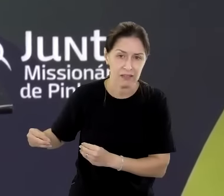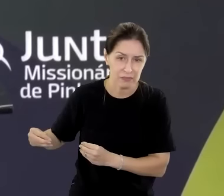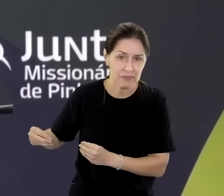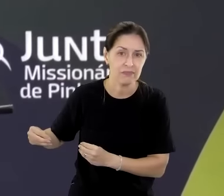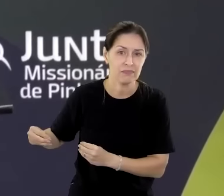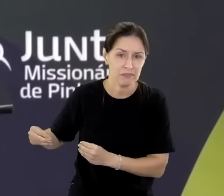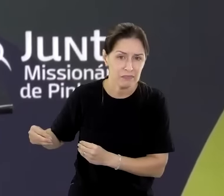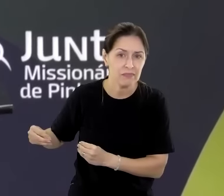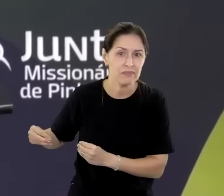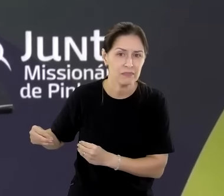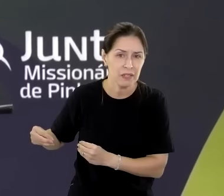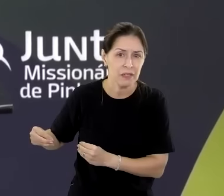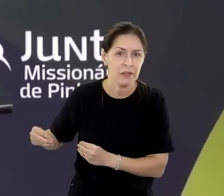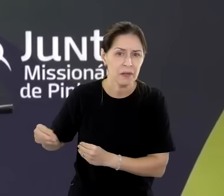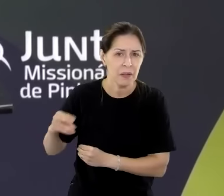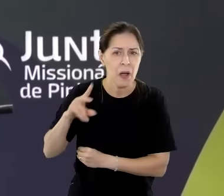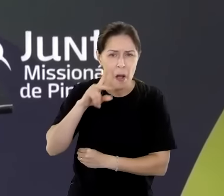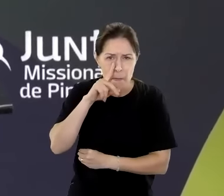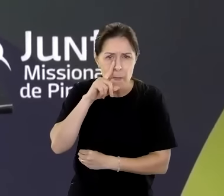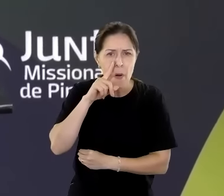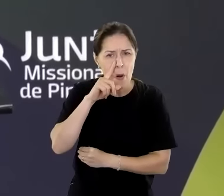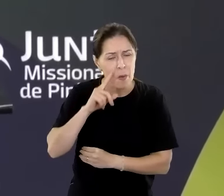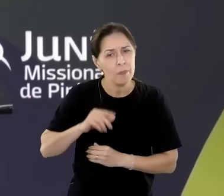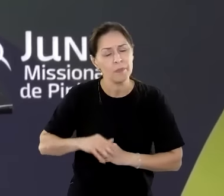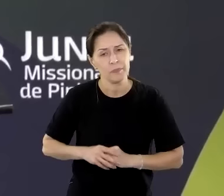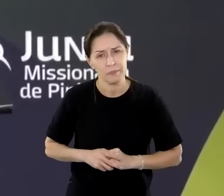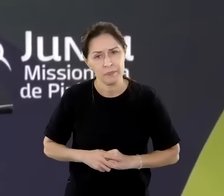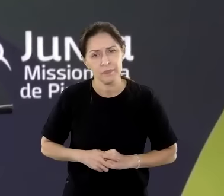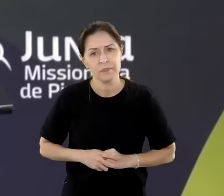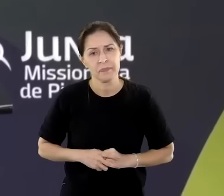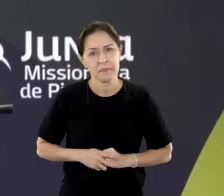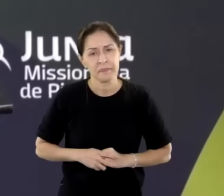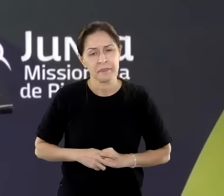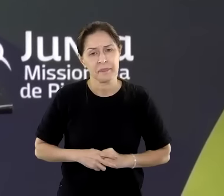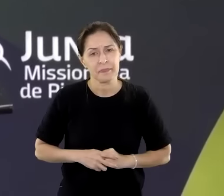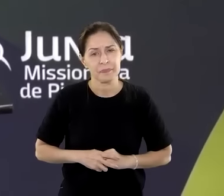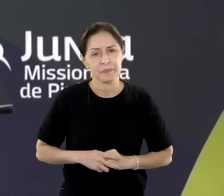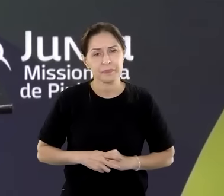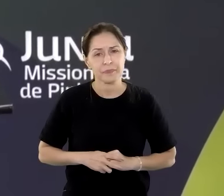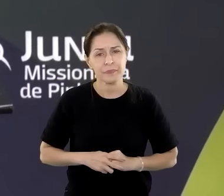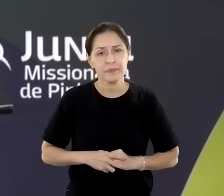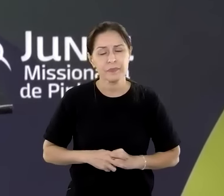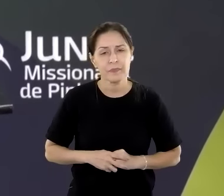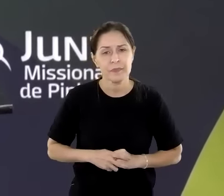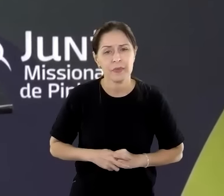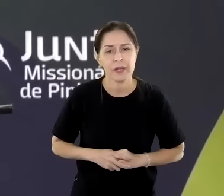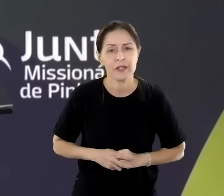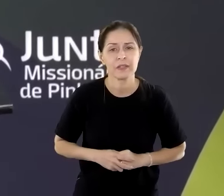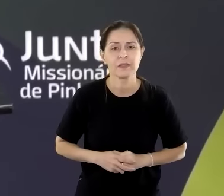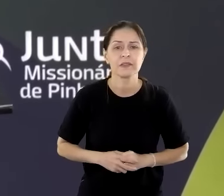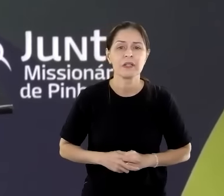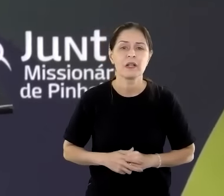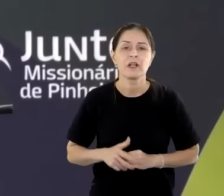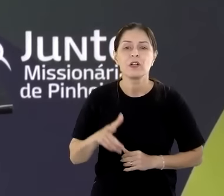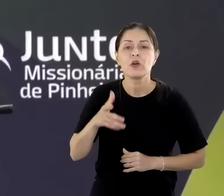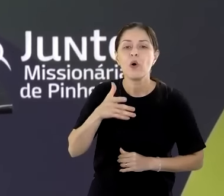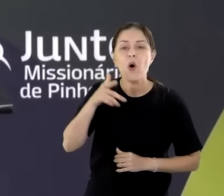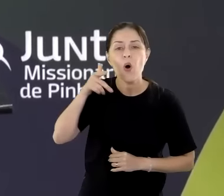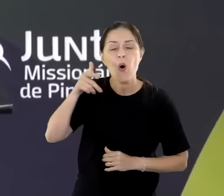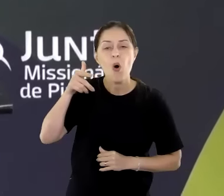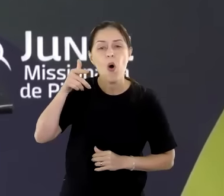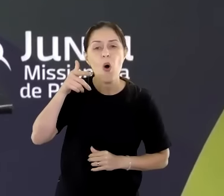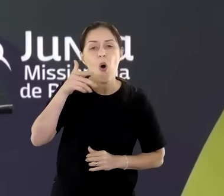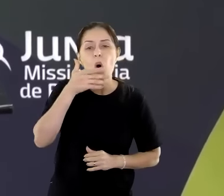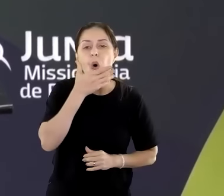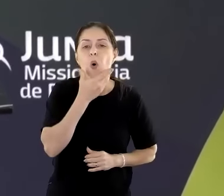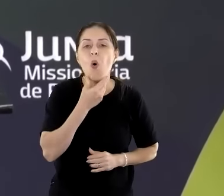Corre Tembum, que enfrentou lutas tão terríveis, suportando um campo de concentração nazista,